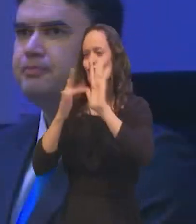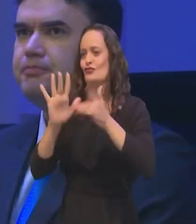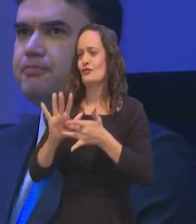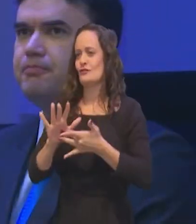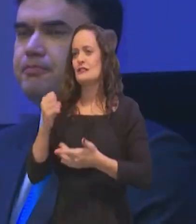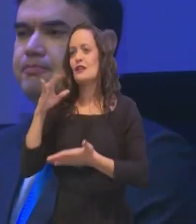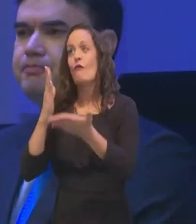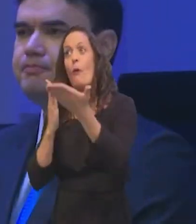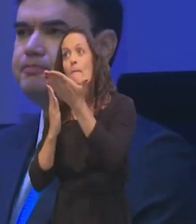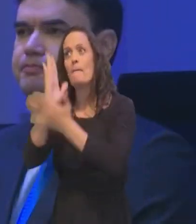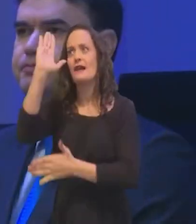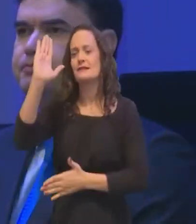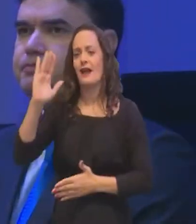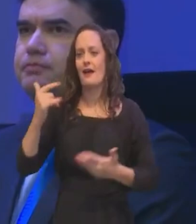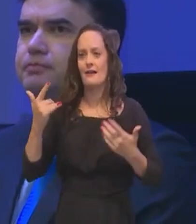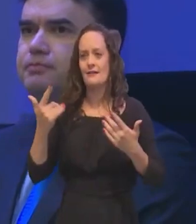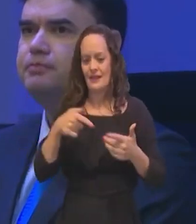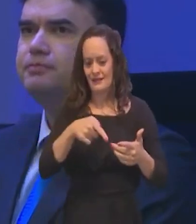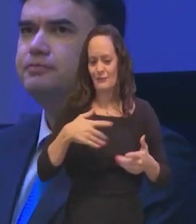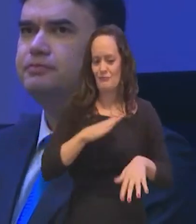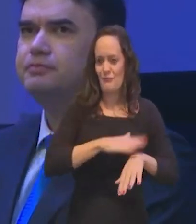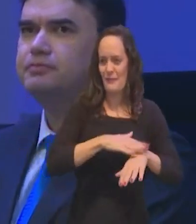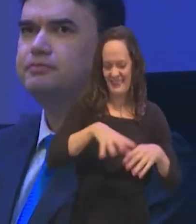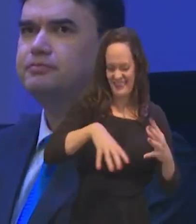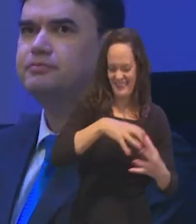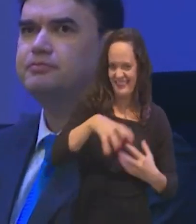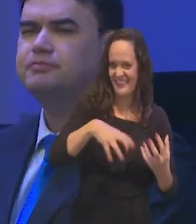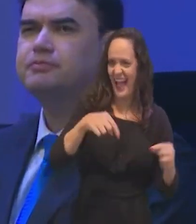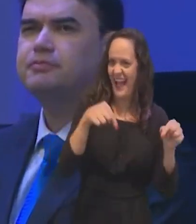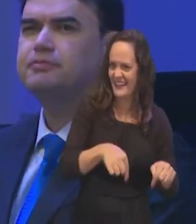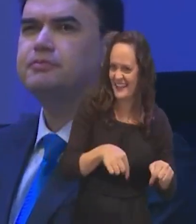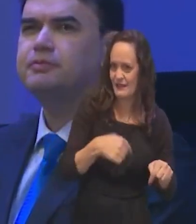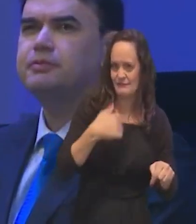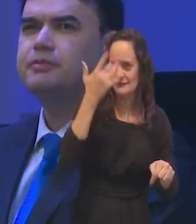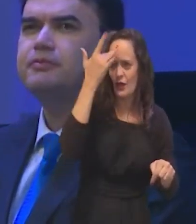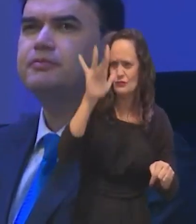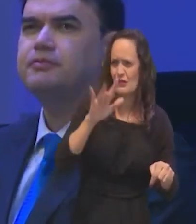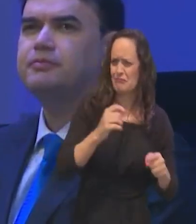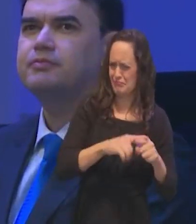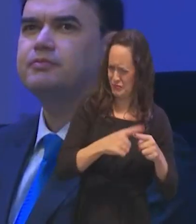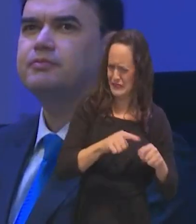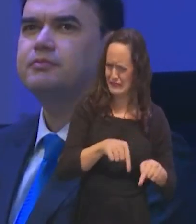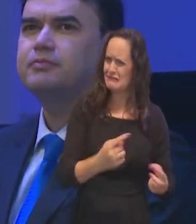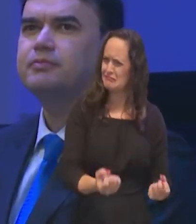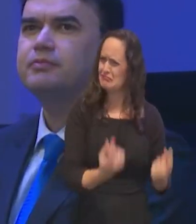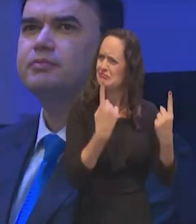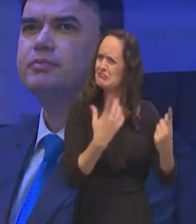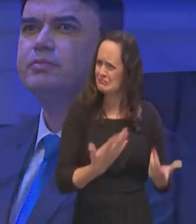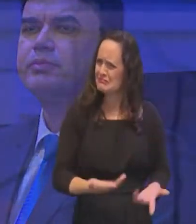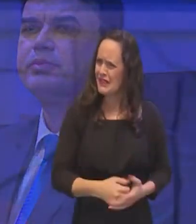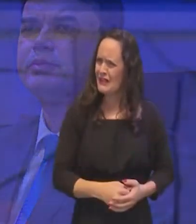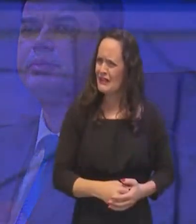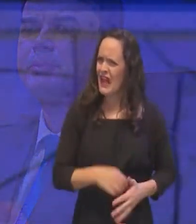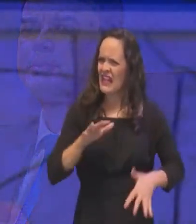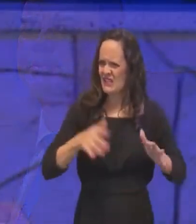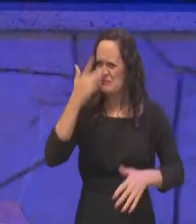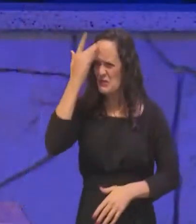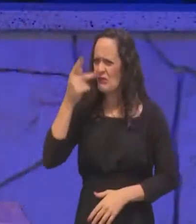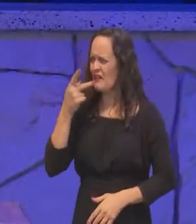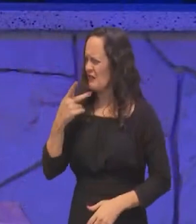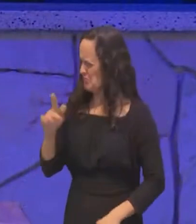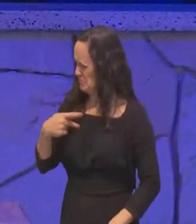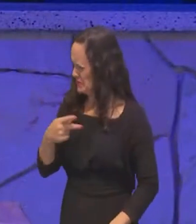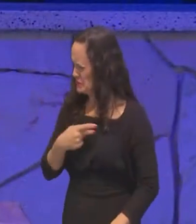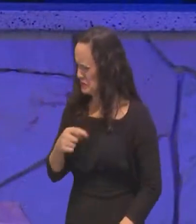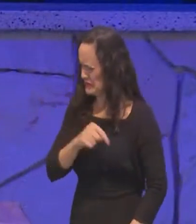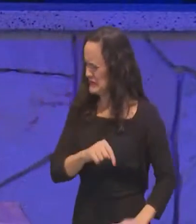ou não, eu sei que a coisa está ficando tão difícil, tão estranha, está tão esquisita, na verdade. Tem gente que chega para mim e fala assim, pastor, o negócio está